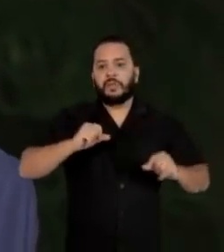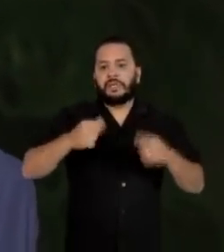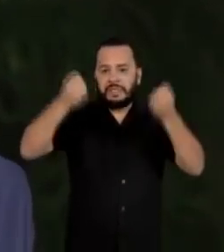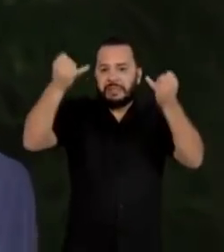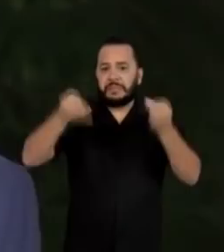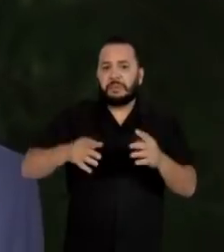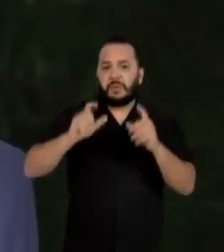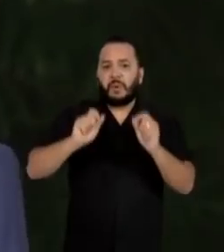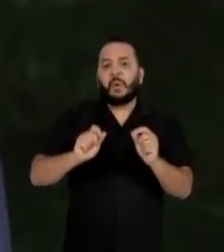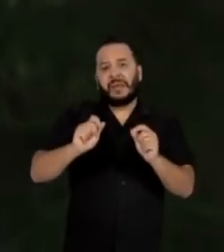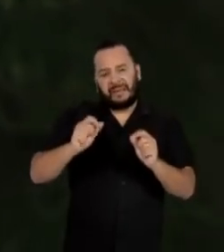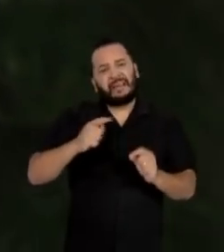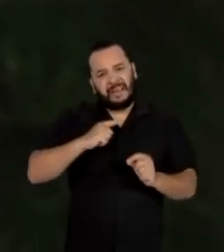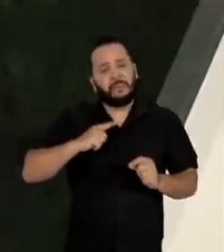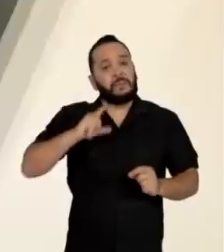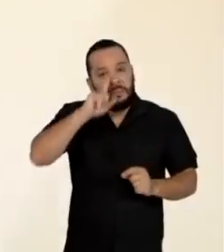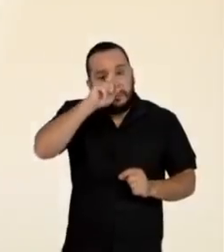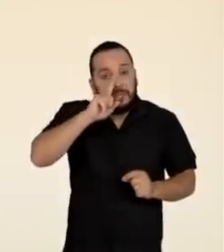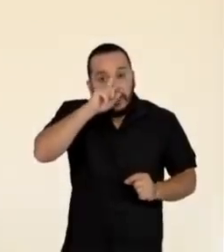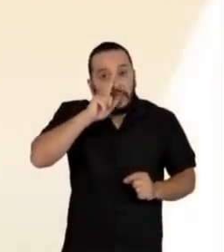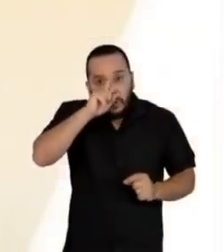toda a comunidade internacional.